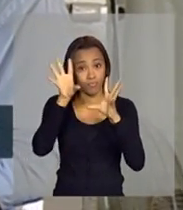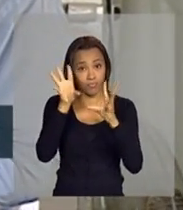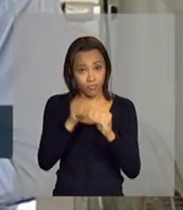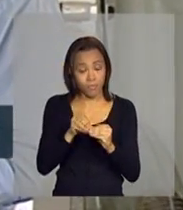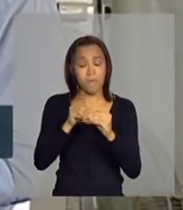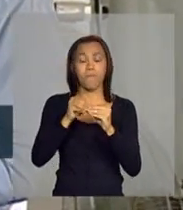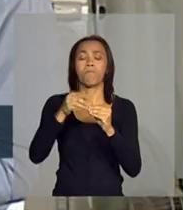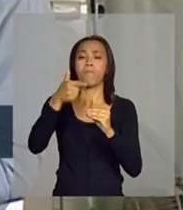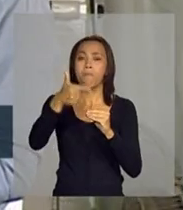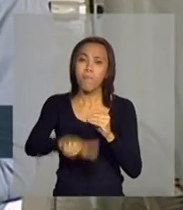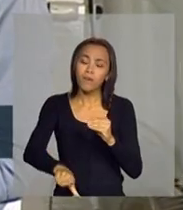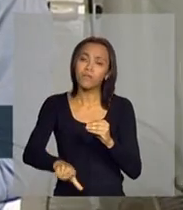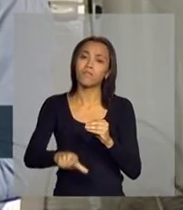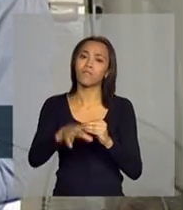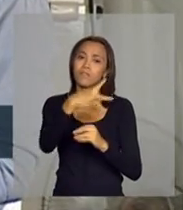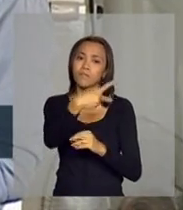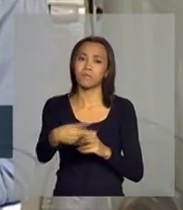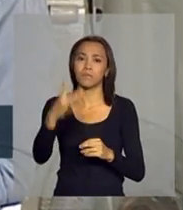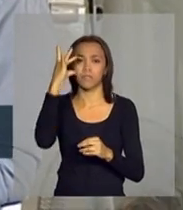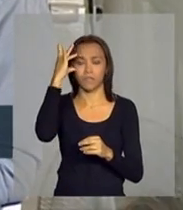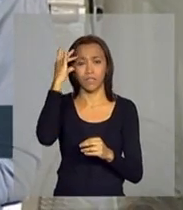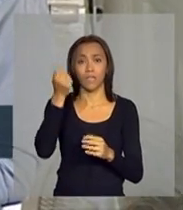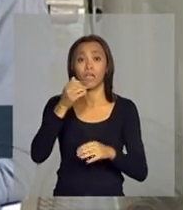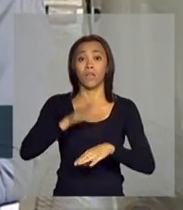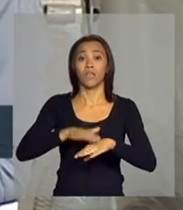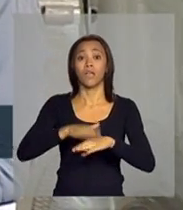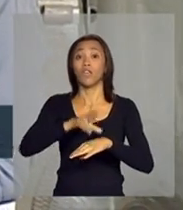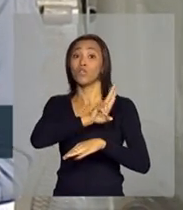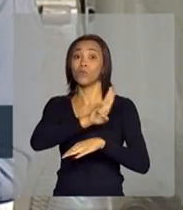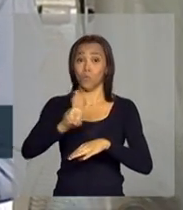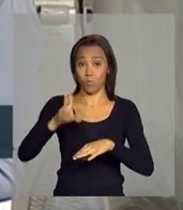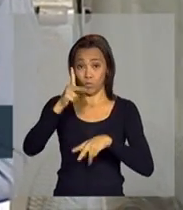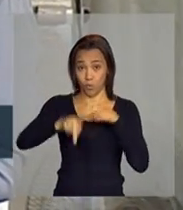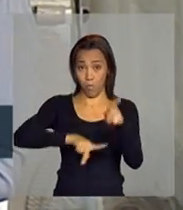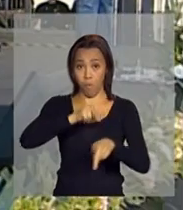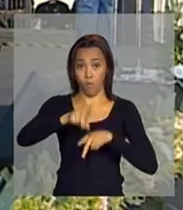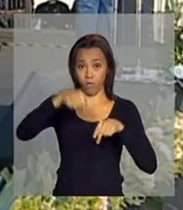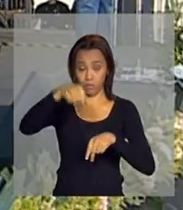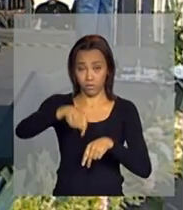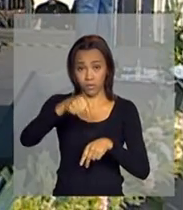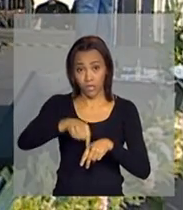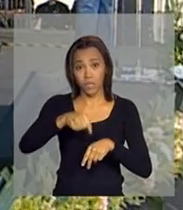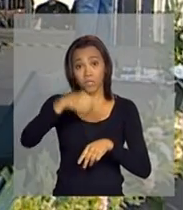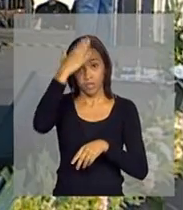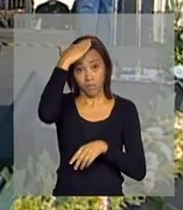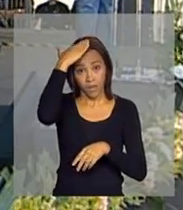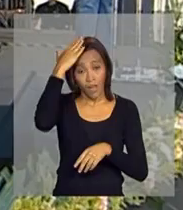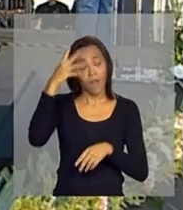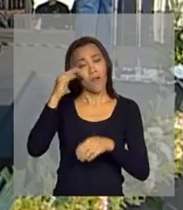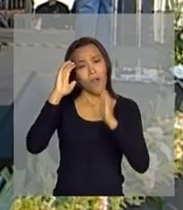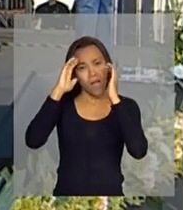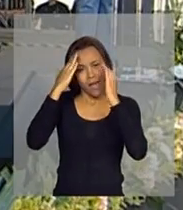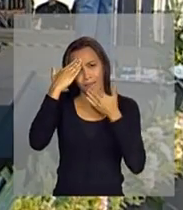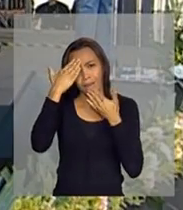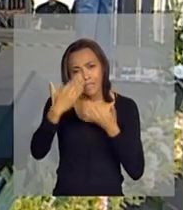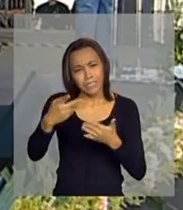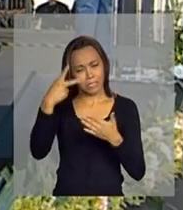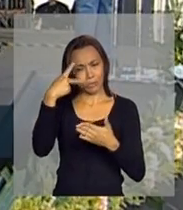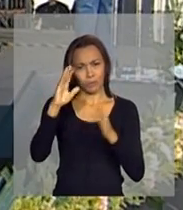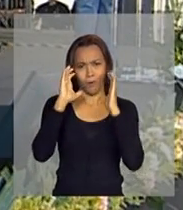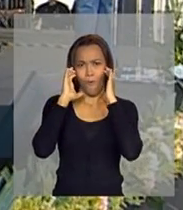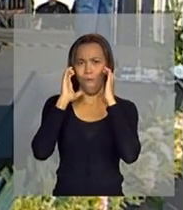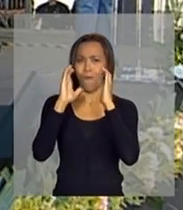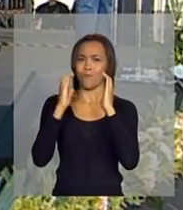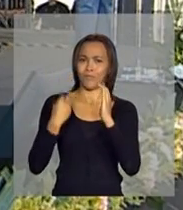uma vez, presidente Dilma Rousseff, em nome dos paranaenses, agradecer a sua honrosa presença mais